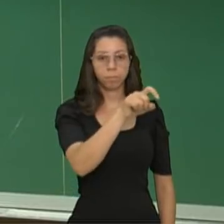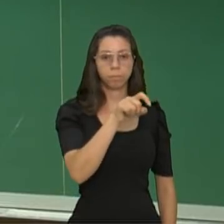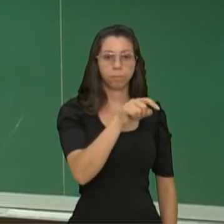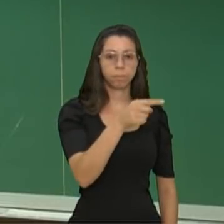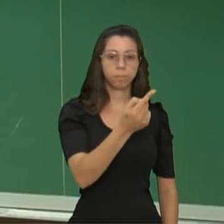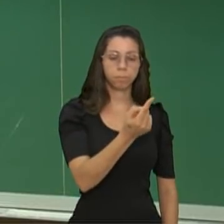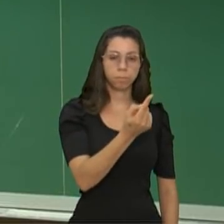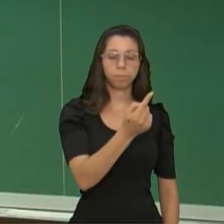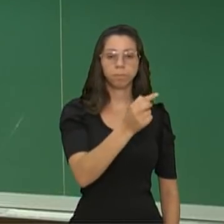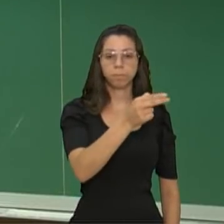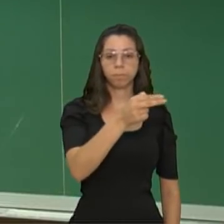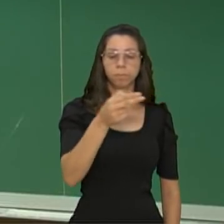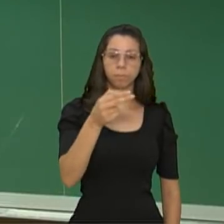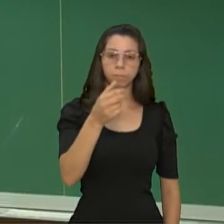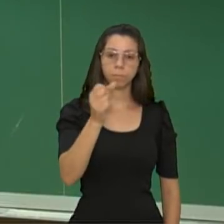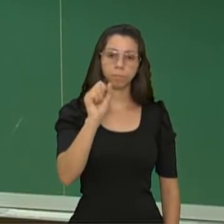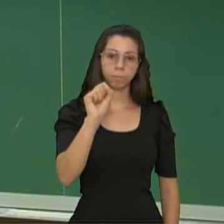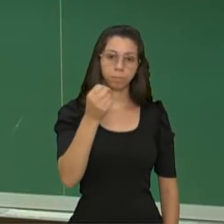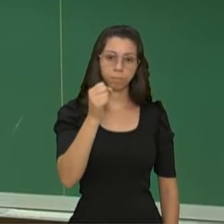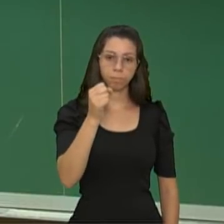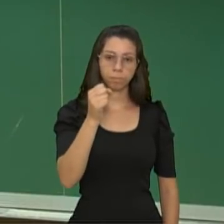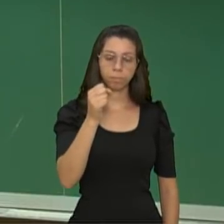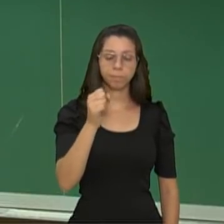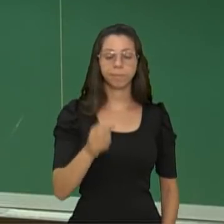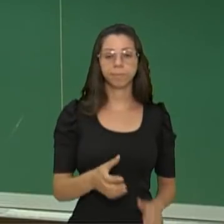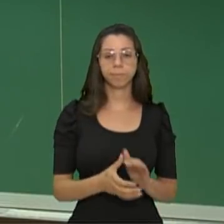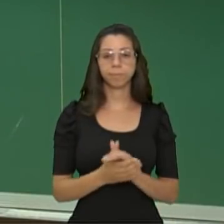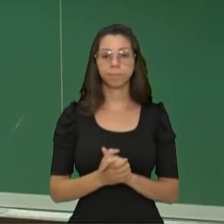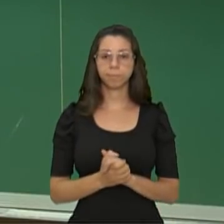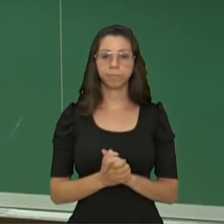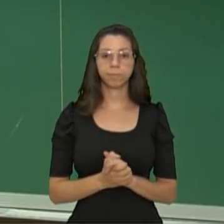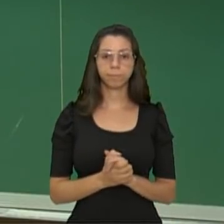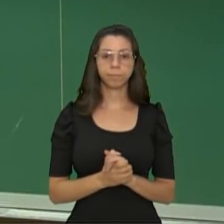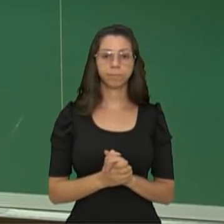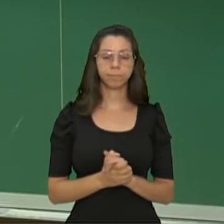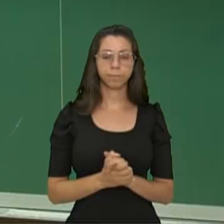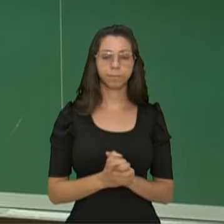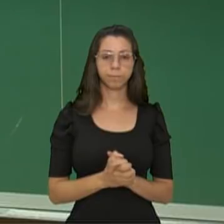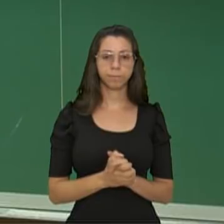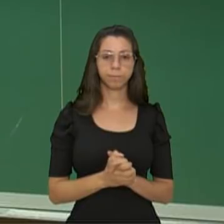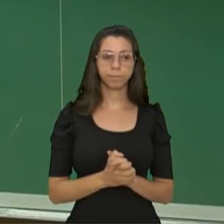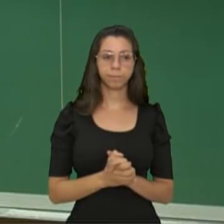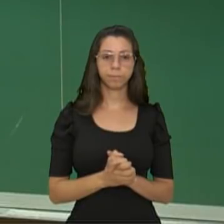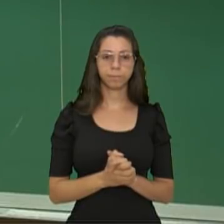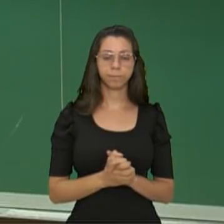a 8. X2.